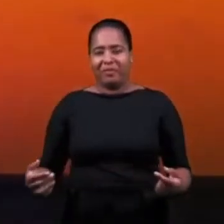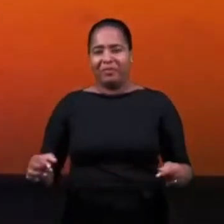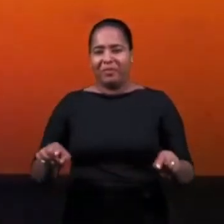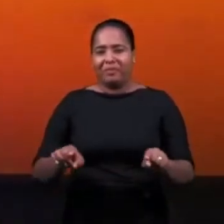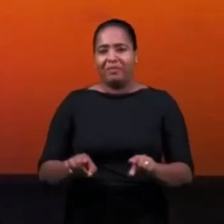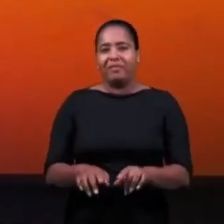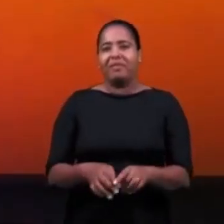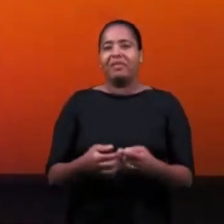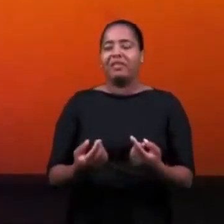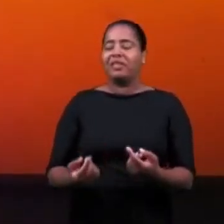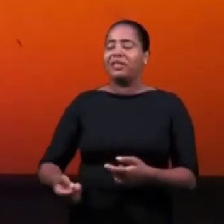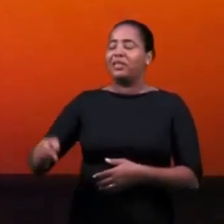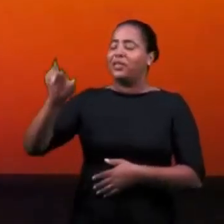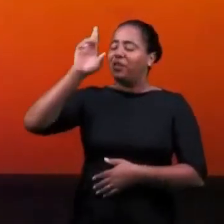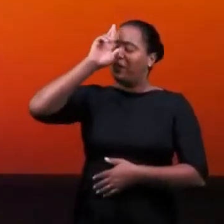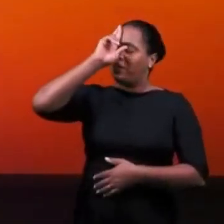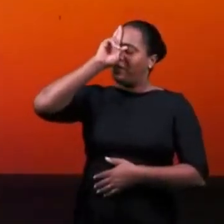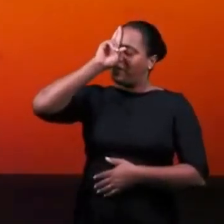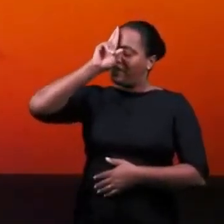Jesus está